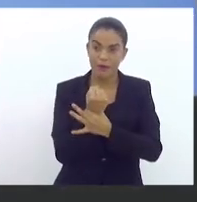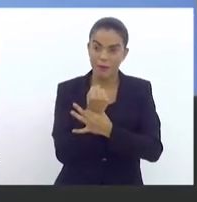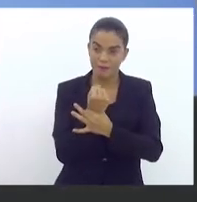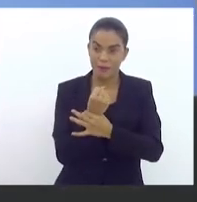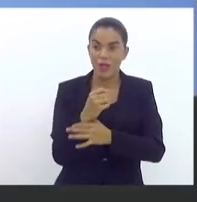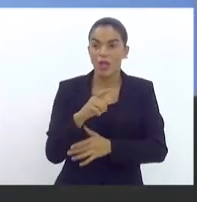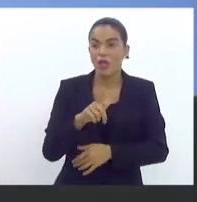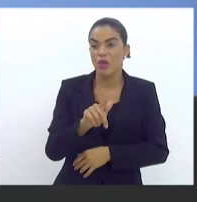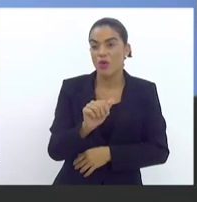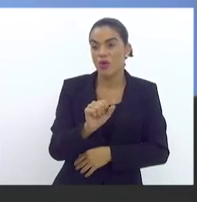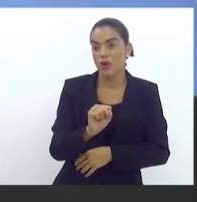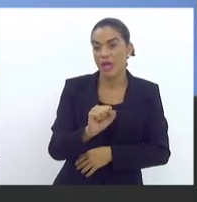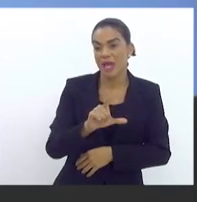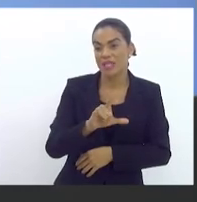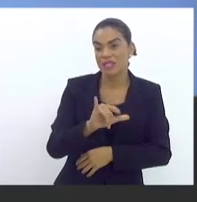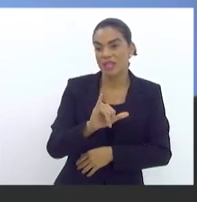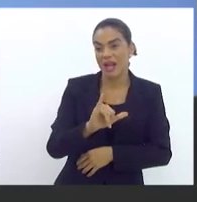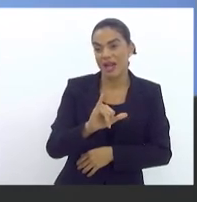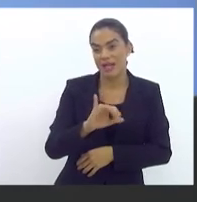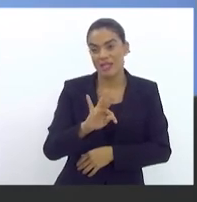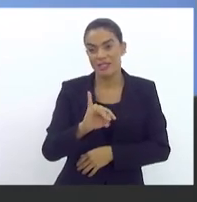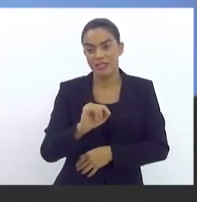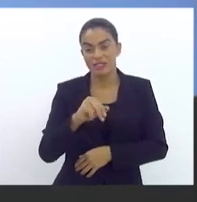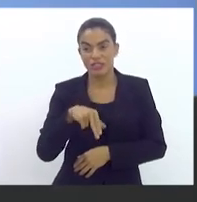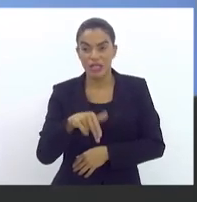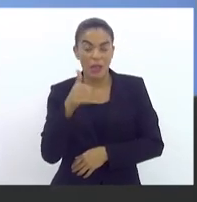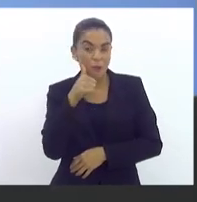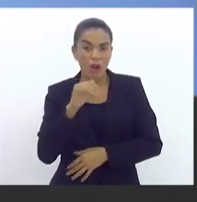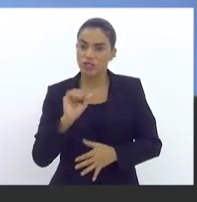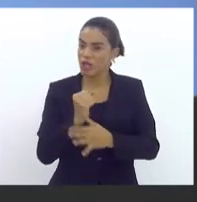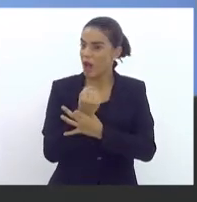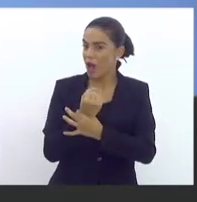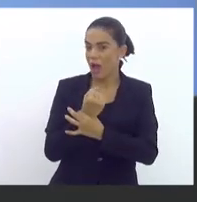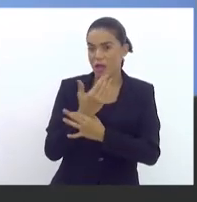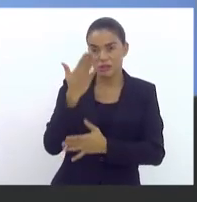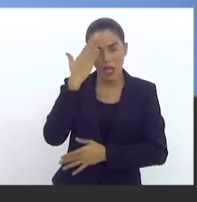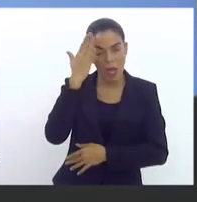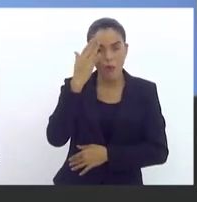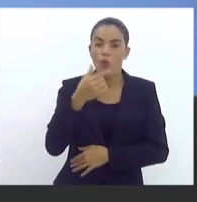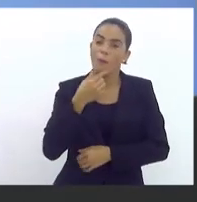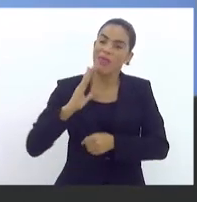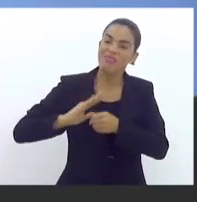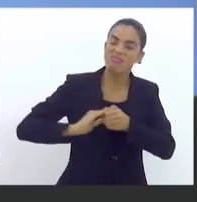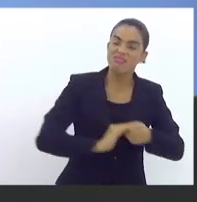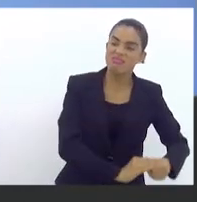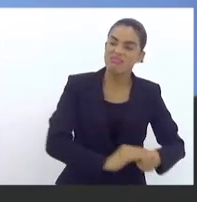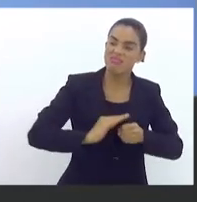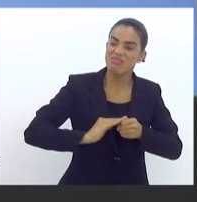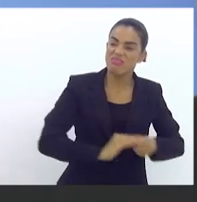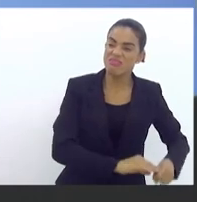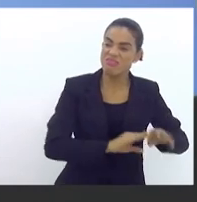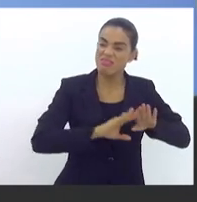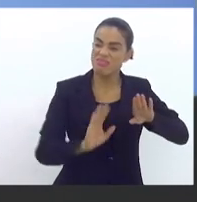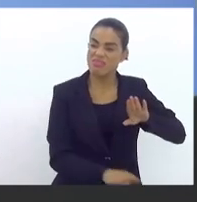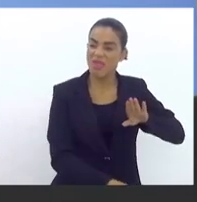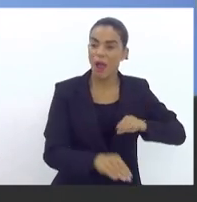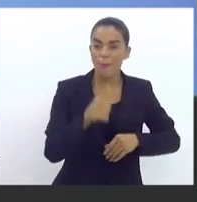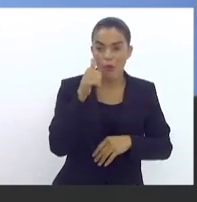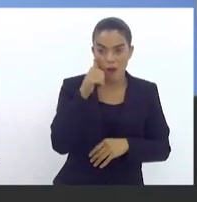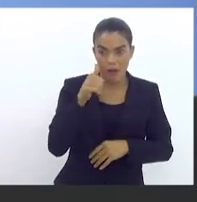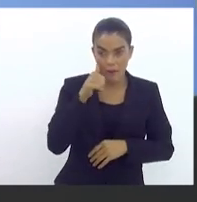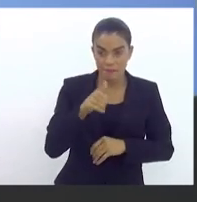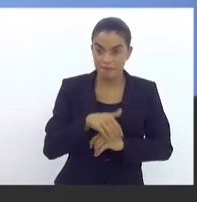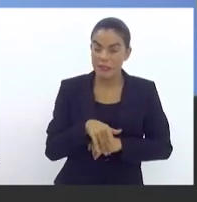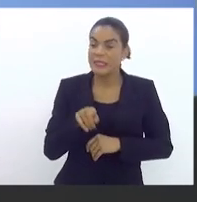explaine é um homem explicando para mulher o que ela já domina uma forma de diminuir é a posição dela né isso aí pode ser